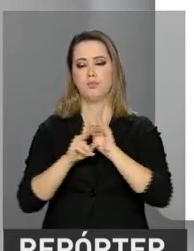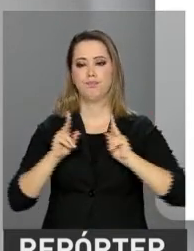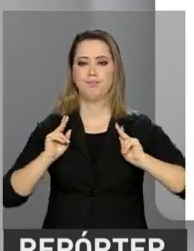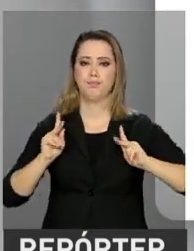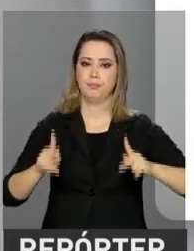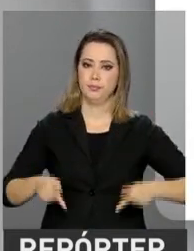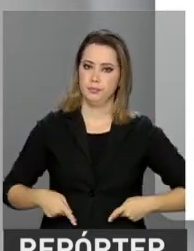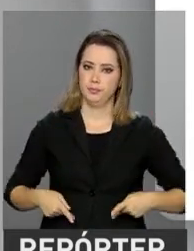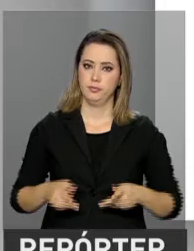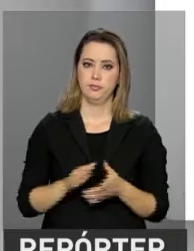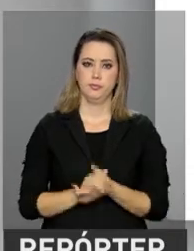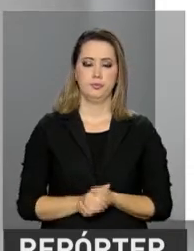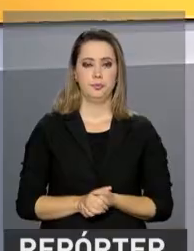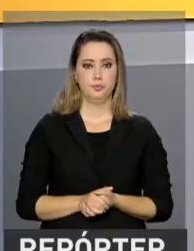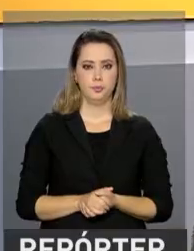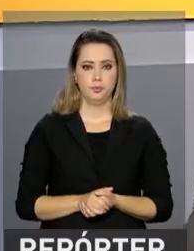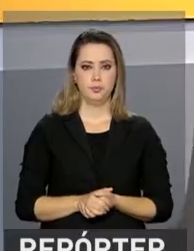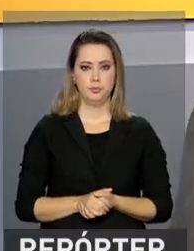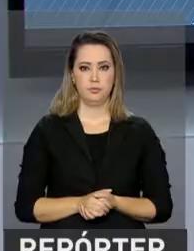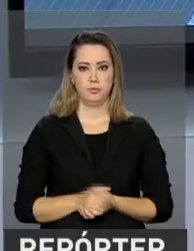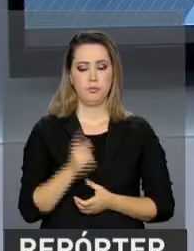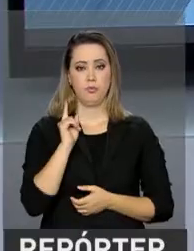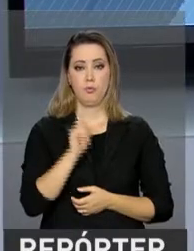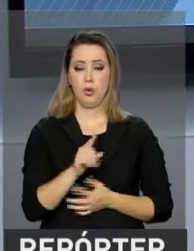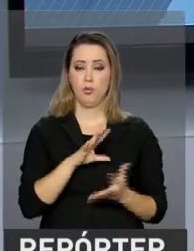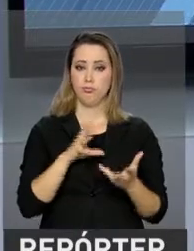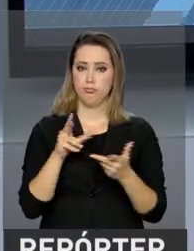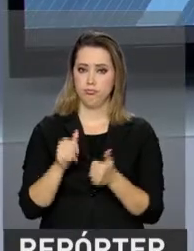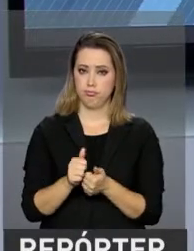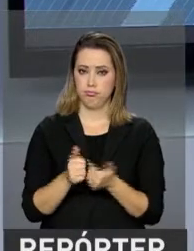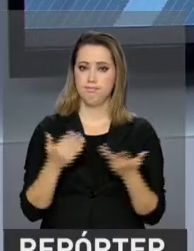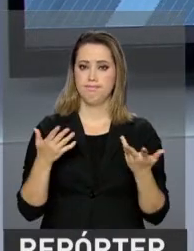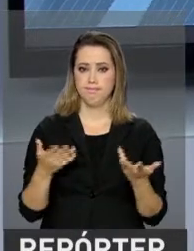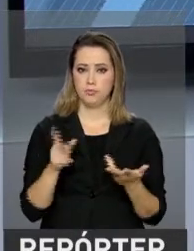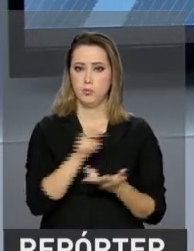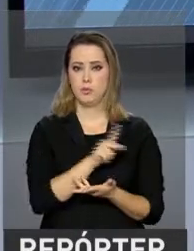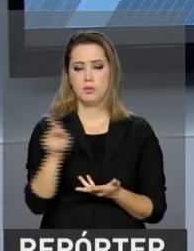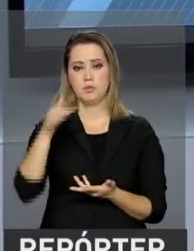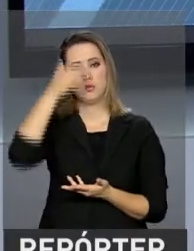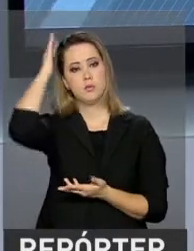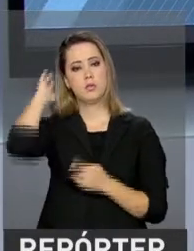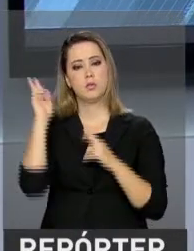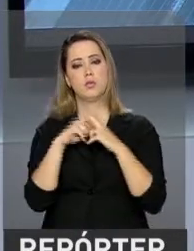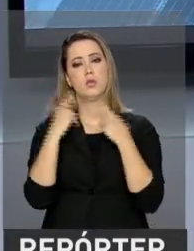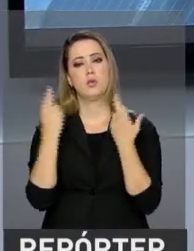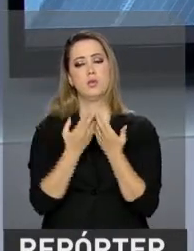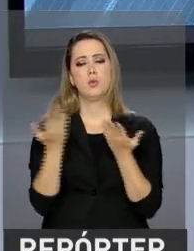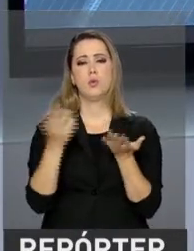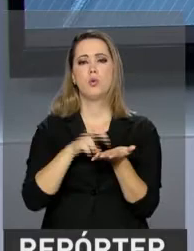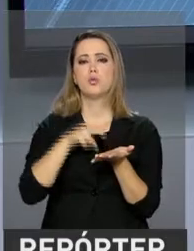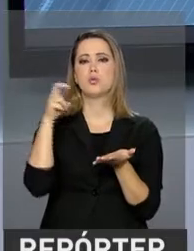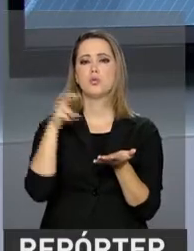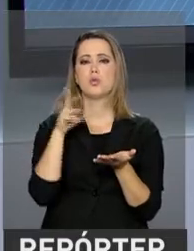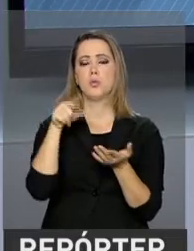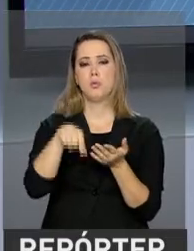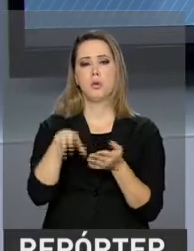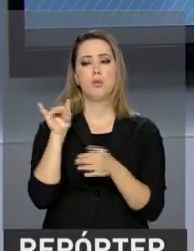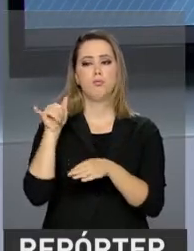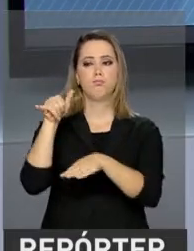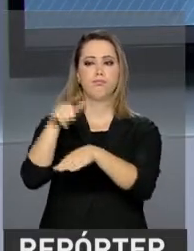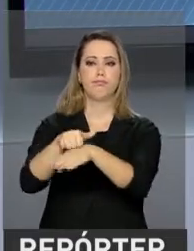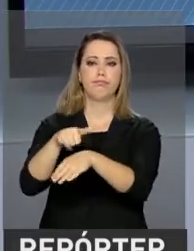humanos ainda no campo internacional temer se reuniu no final da manhã na base aérea de brasília